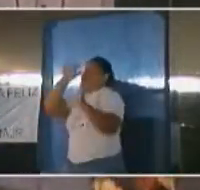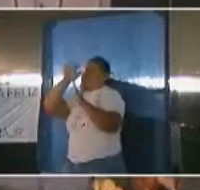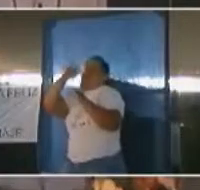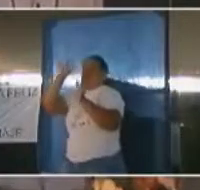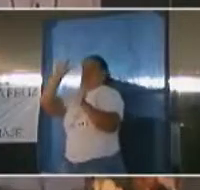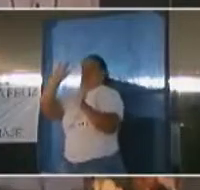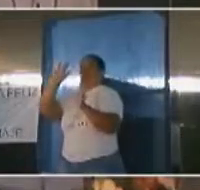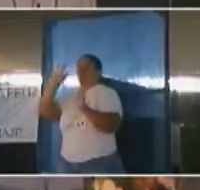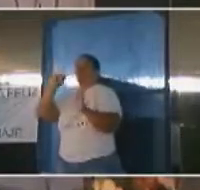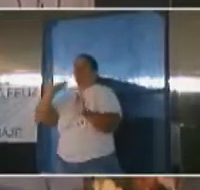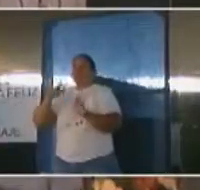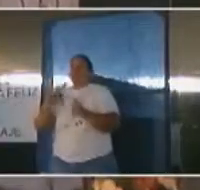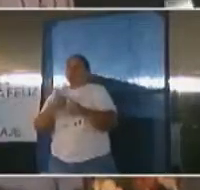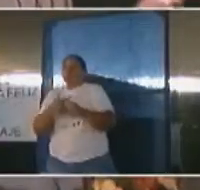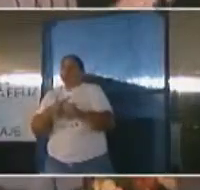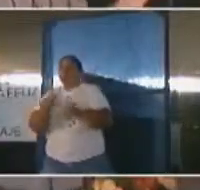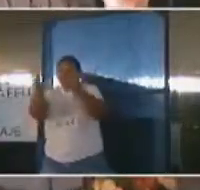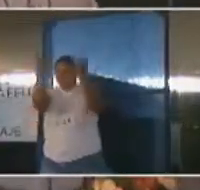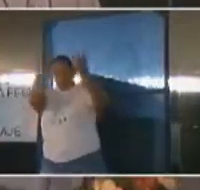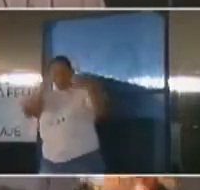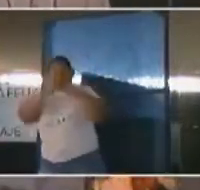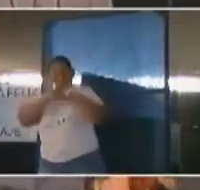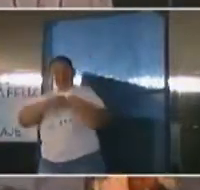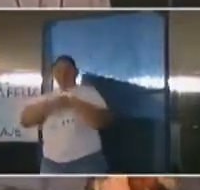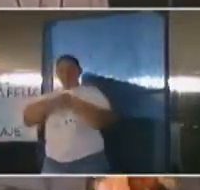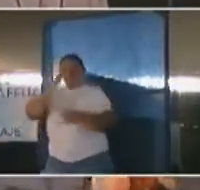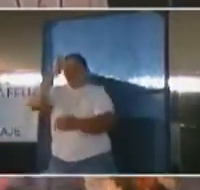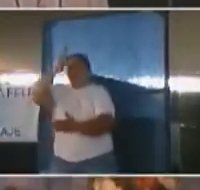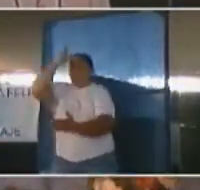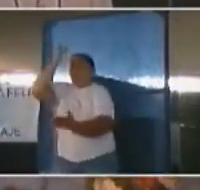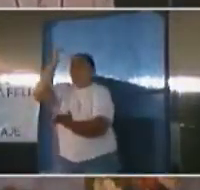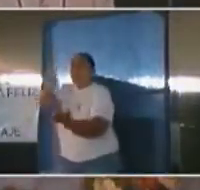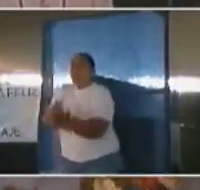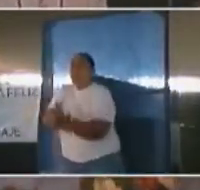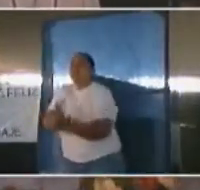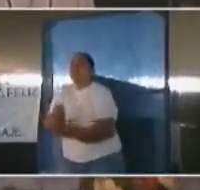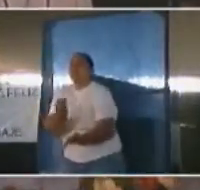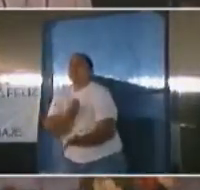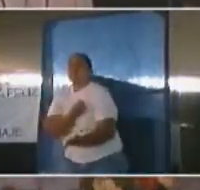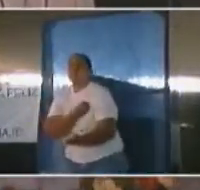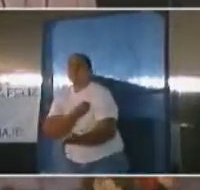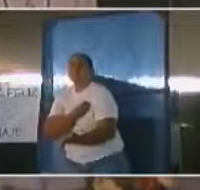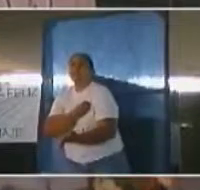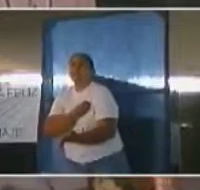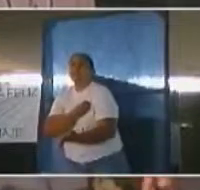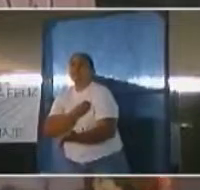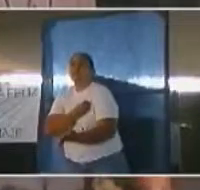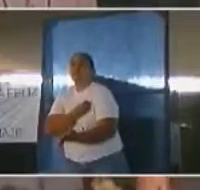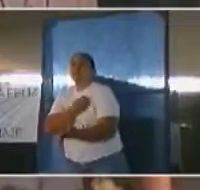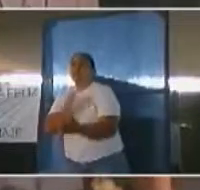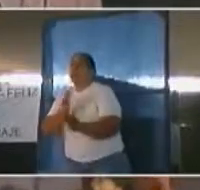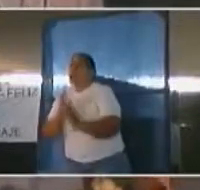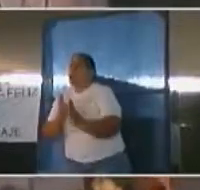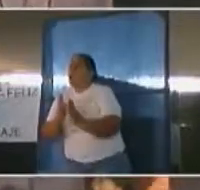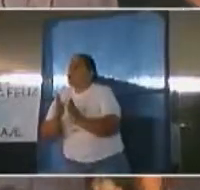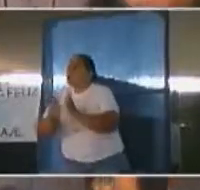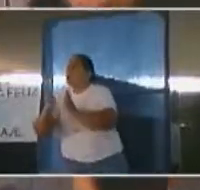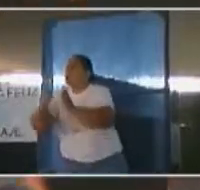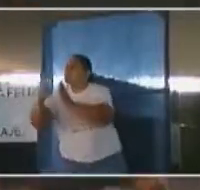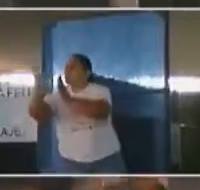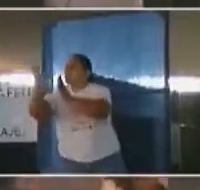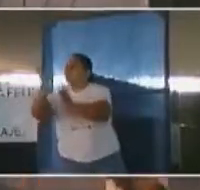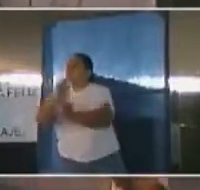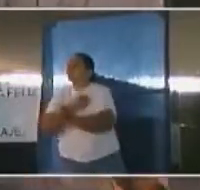fé. Nós somos salvos pela fé, mas uma fé sem obras é morta. Jesus Cristo, ele é o único caminho, a verdade e a vida. Só vamos ao